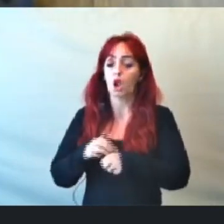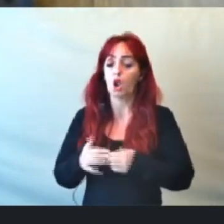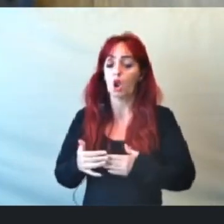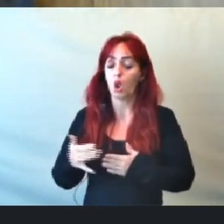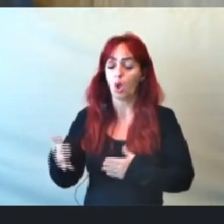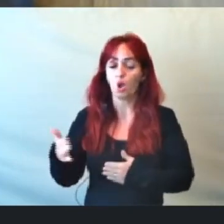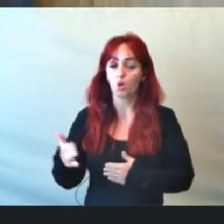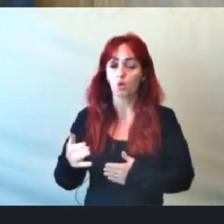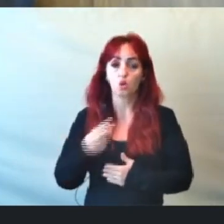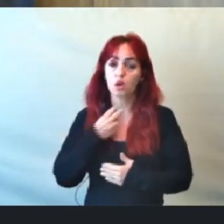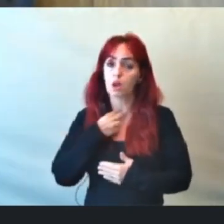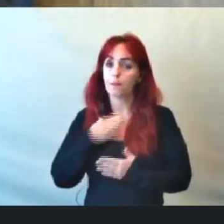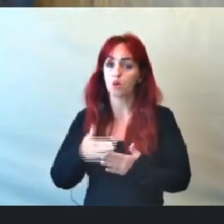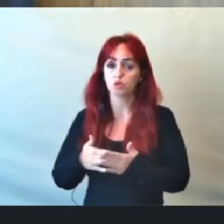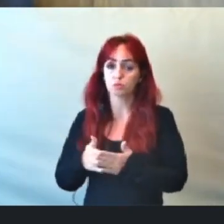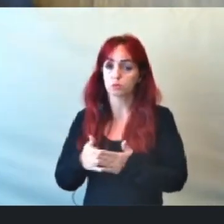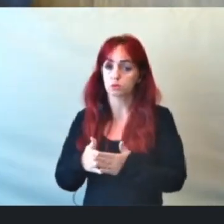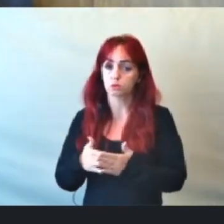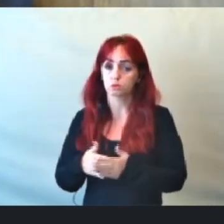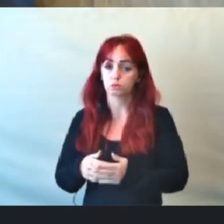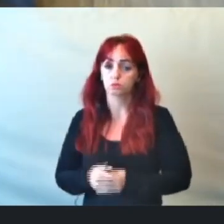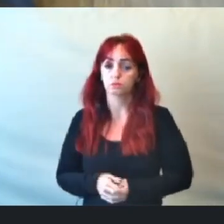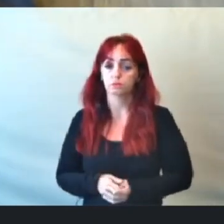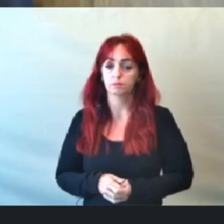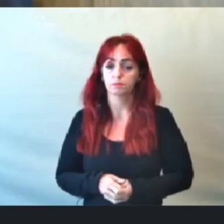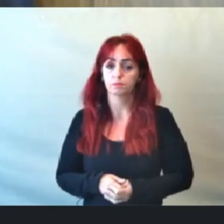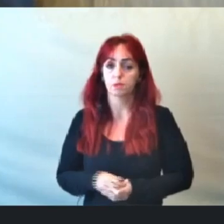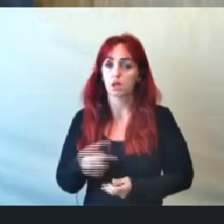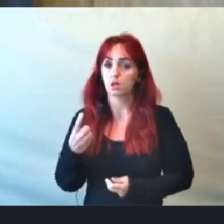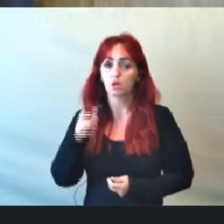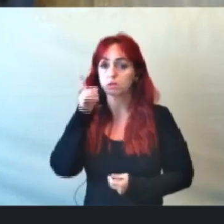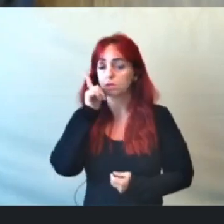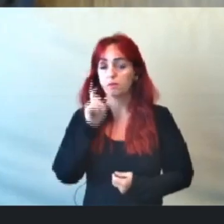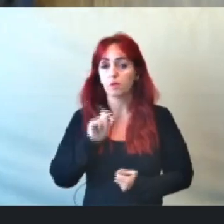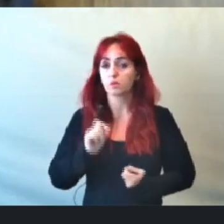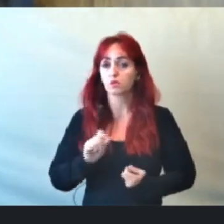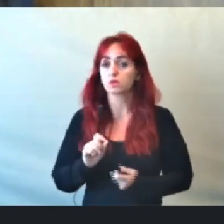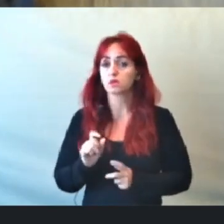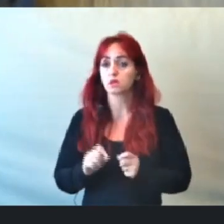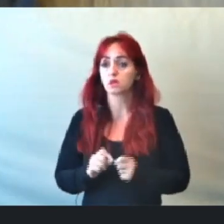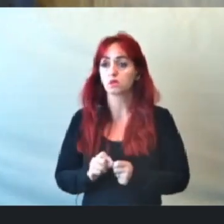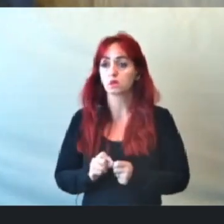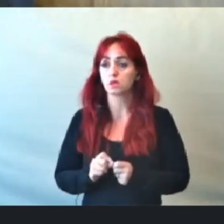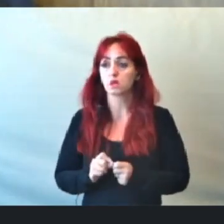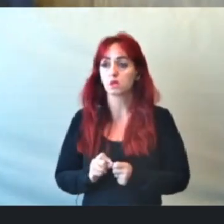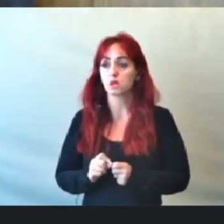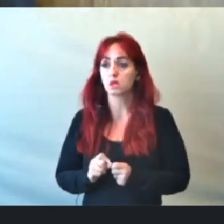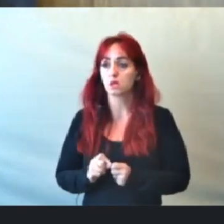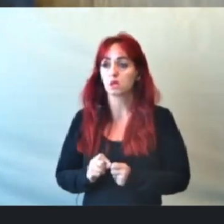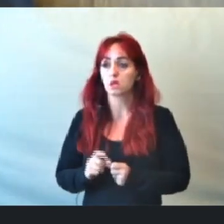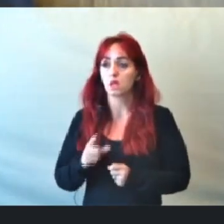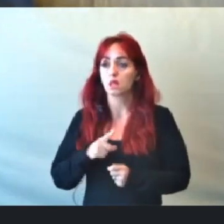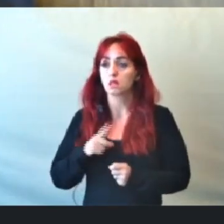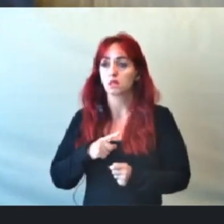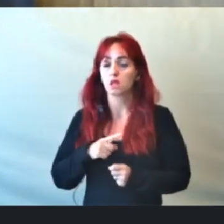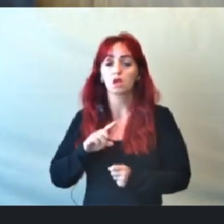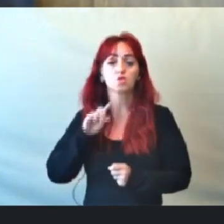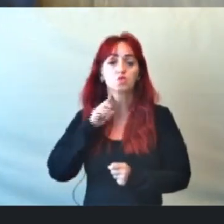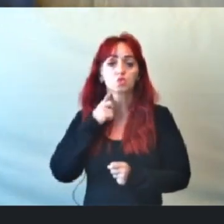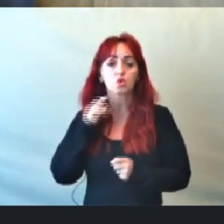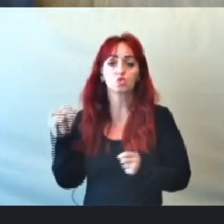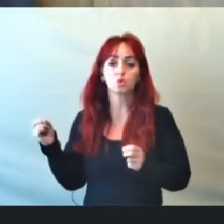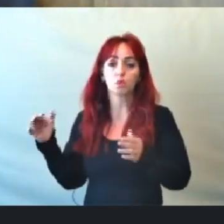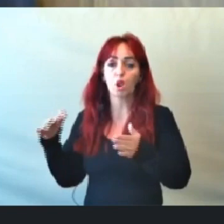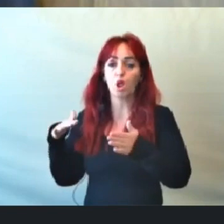Não é? Nós não vamos conseguir reter todos os poluentes difusos e mesmo na área de